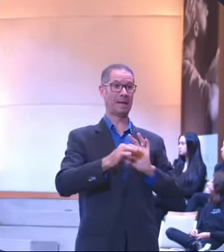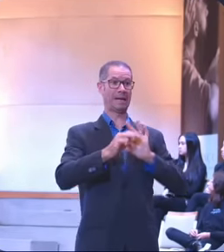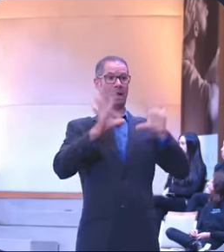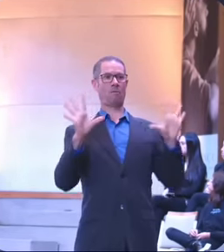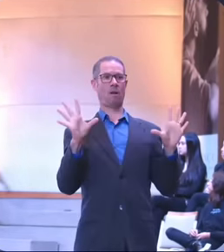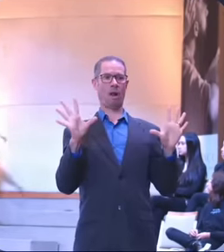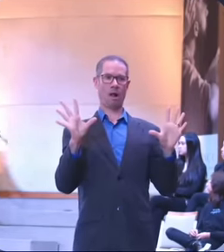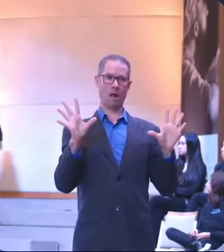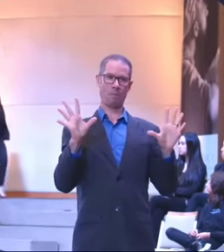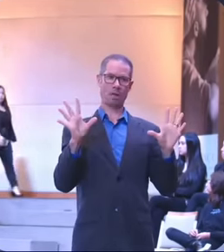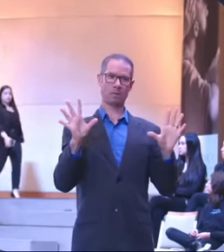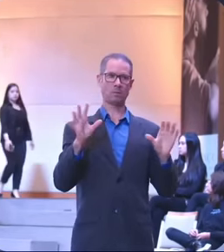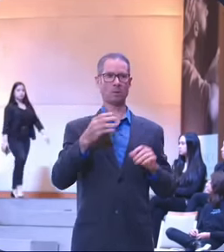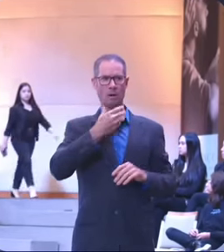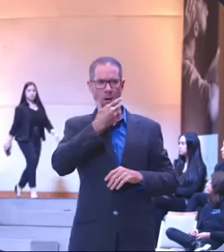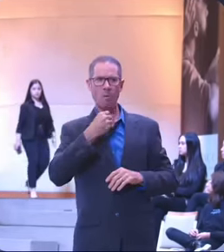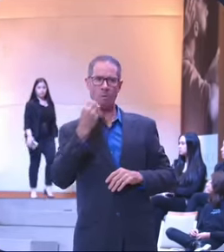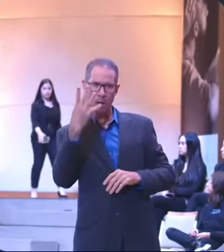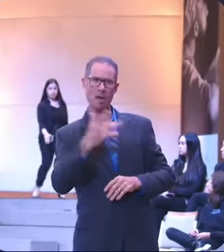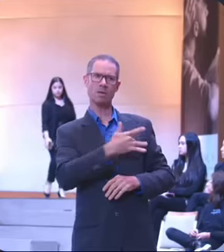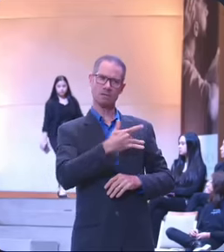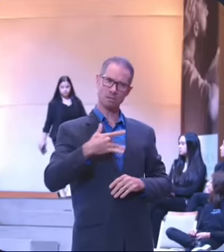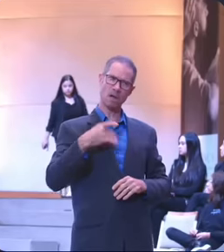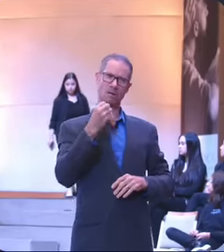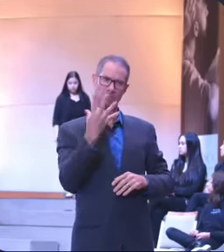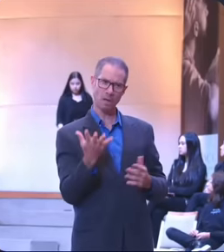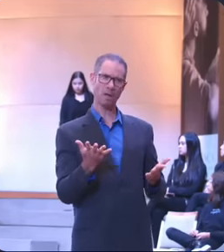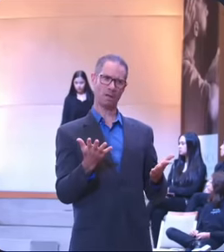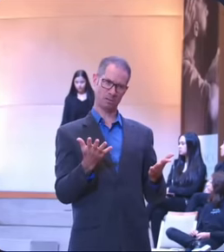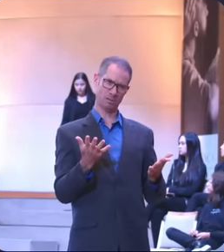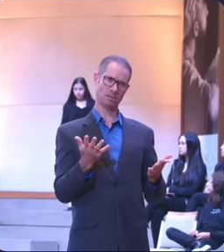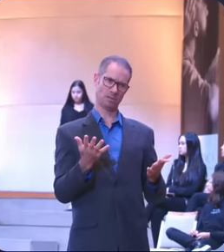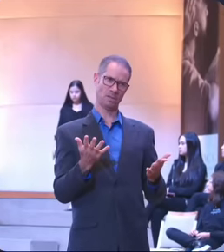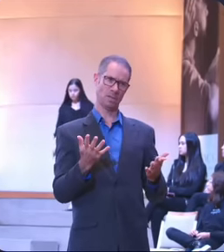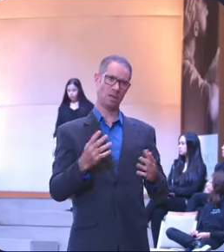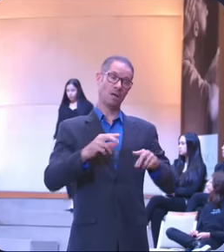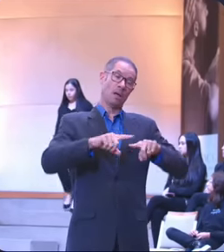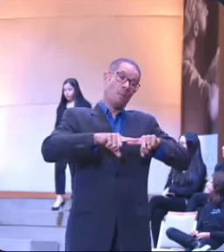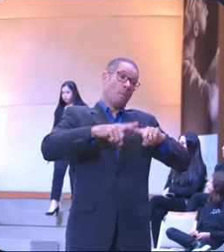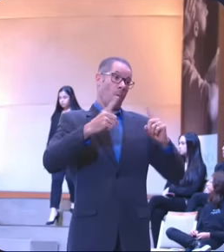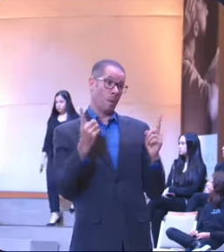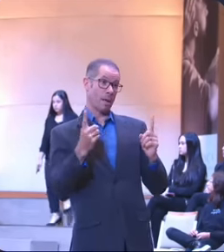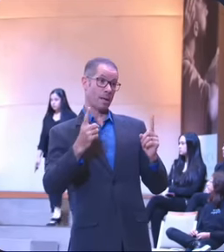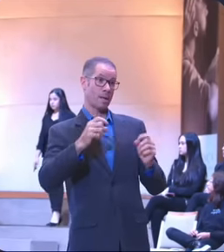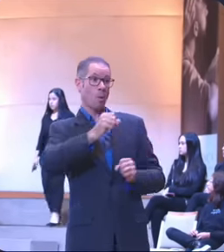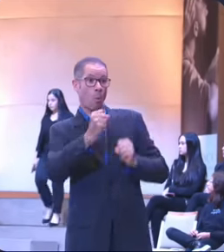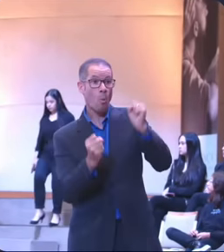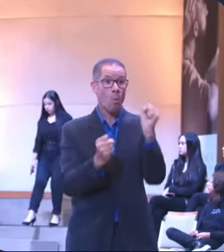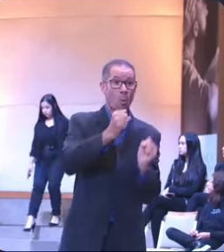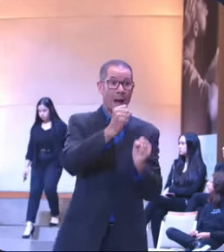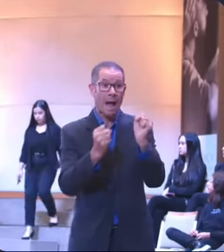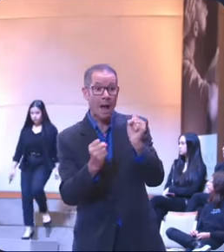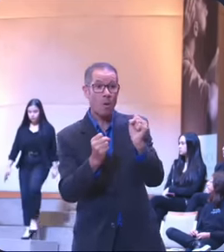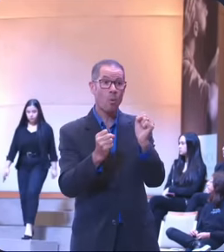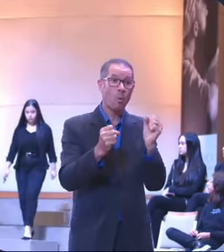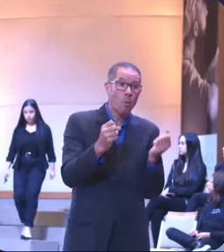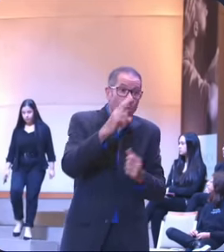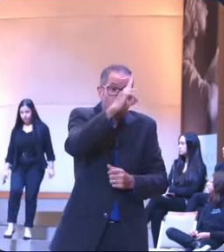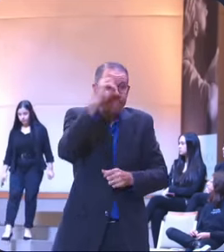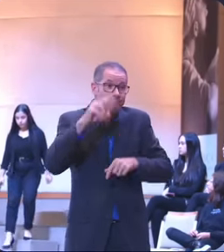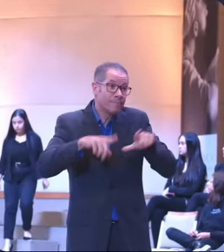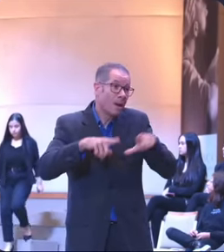livramento, ele está bem, a saúde dele está bem. Porém, o carro, que era o veículo